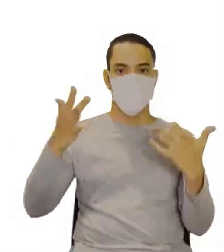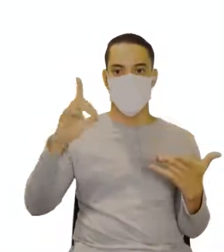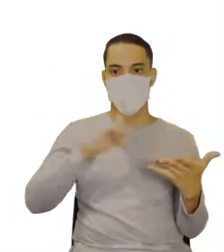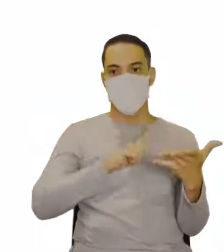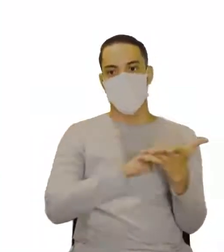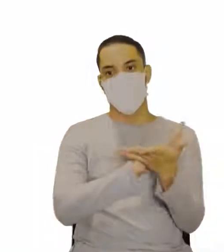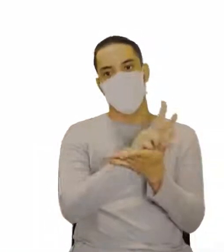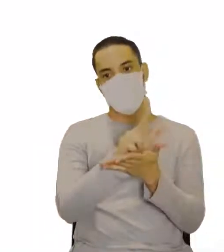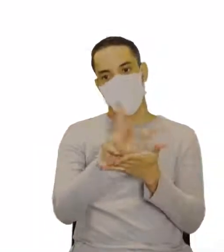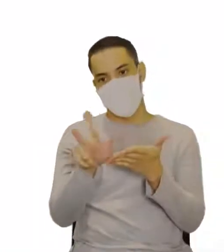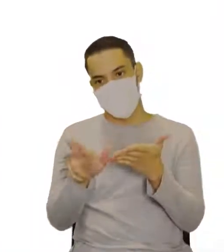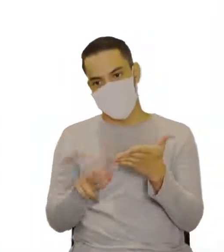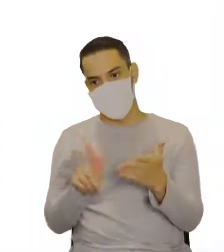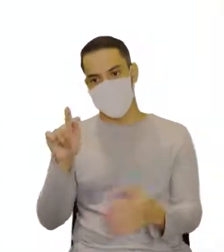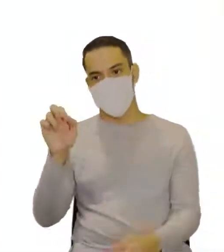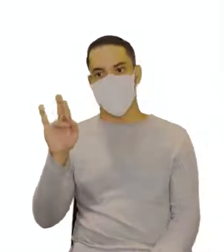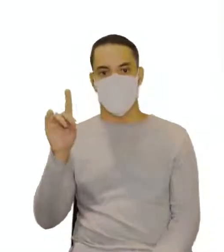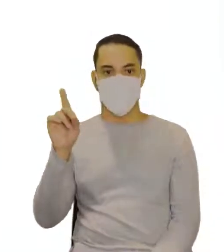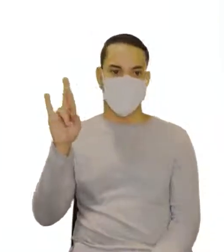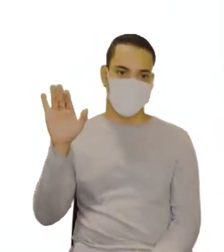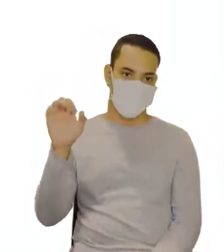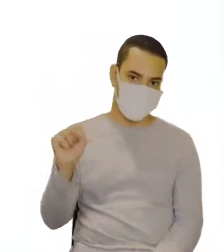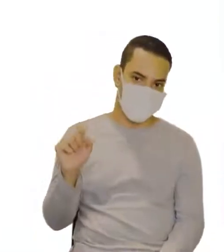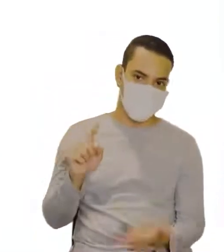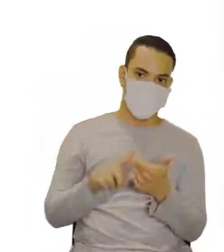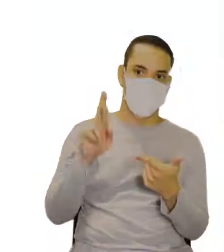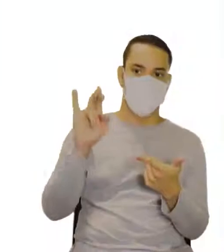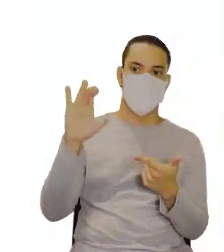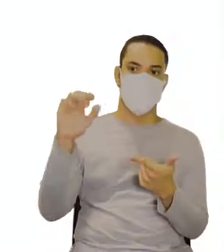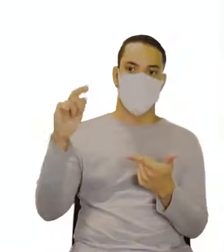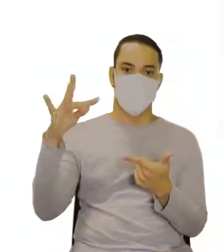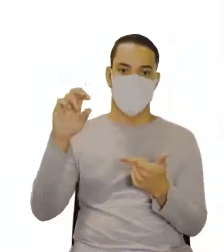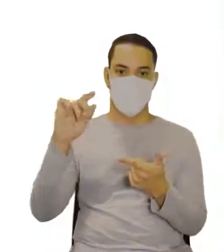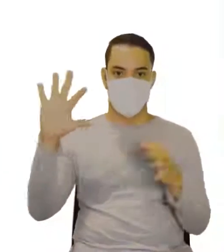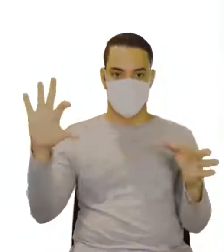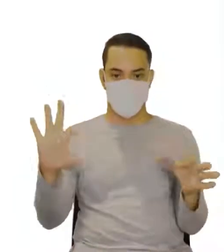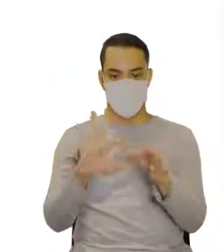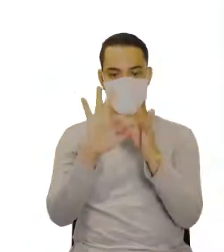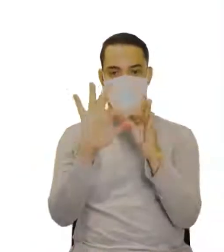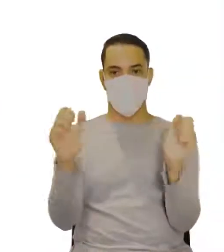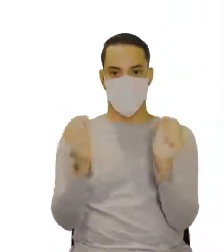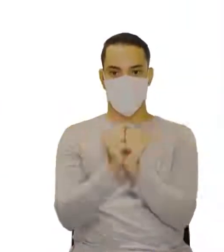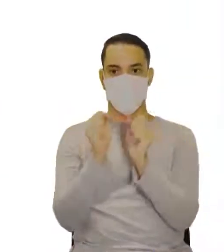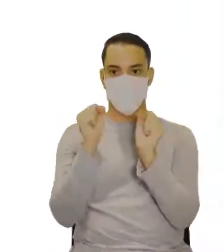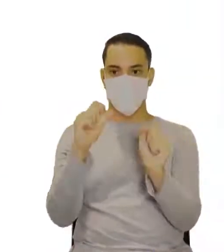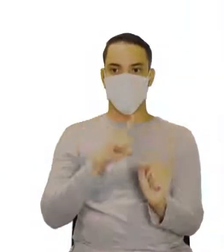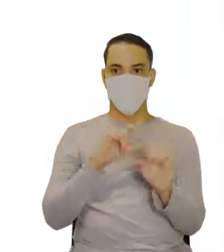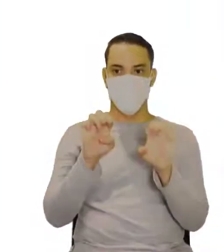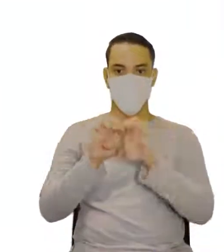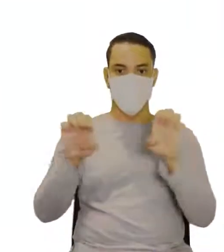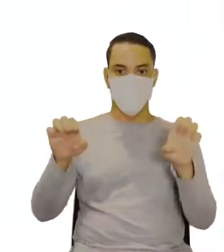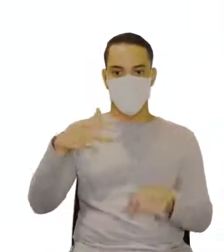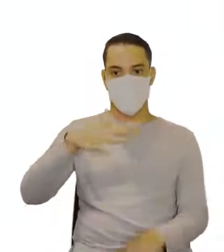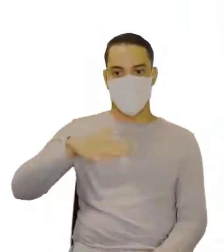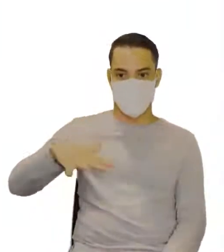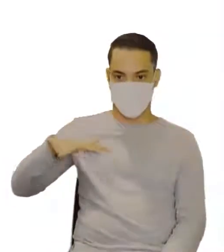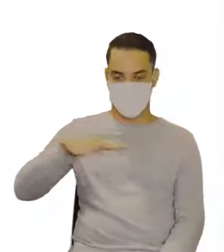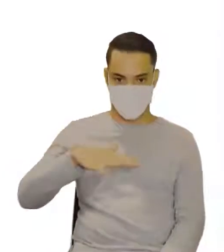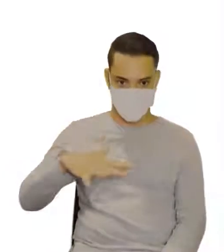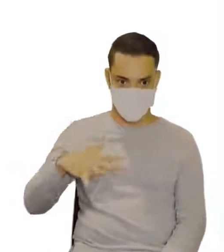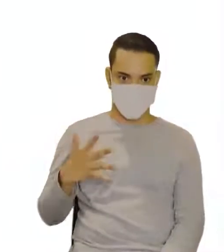geradores, receptores e resistores ligados entre si, podemos ter a seguinte equação geral.